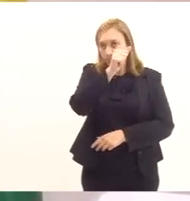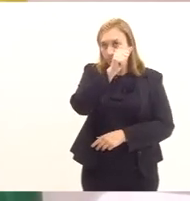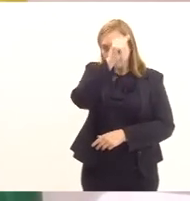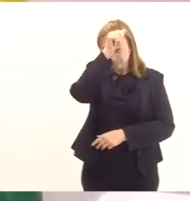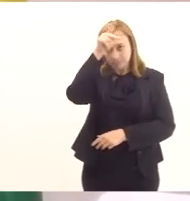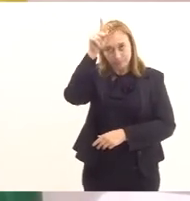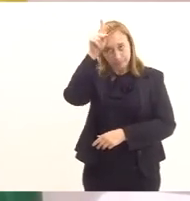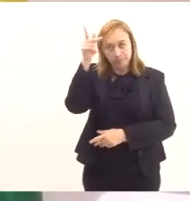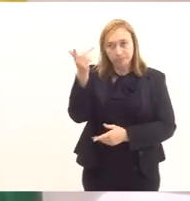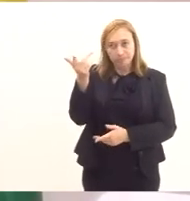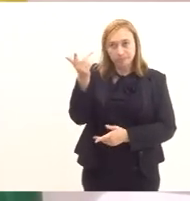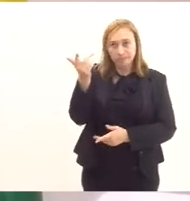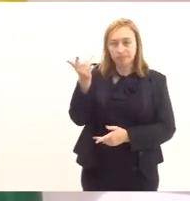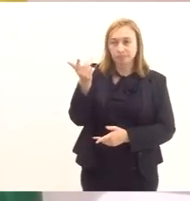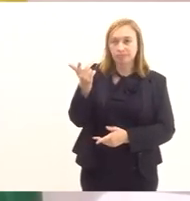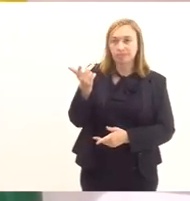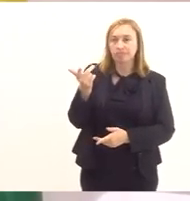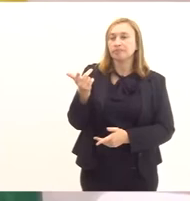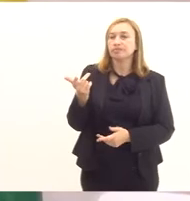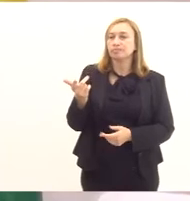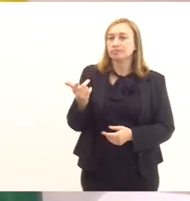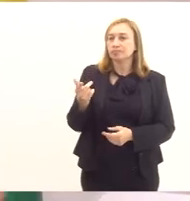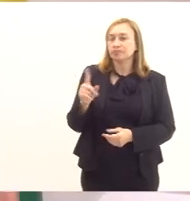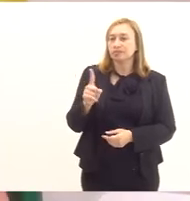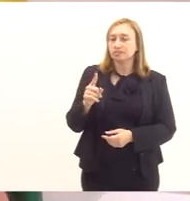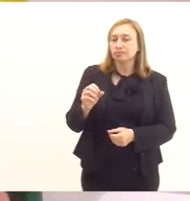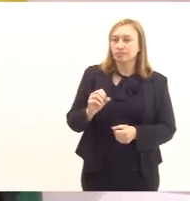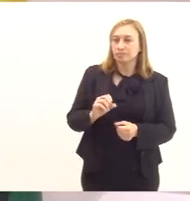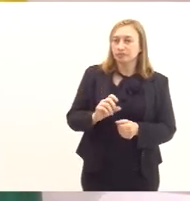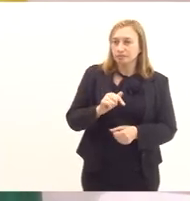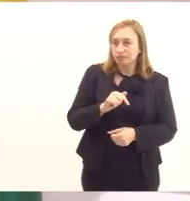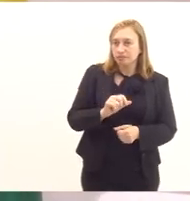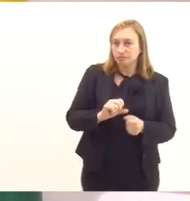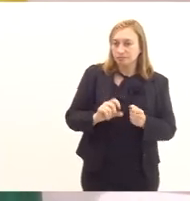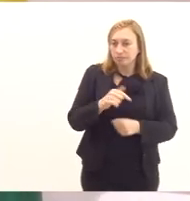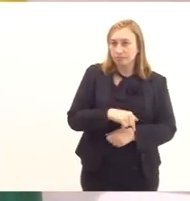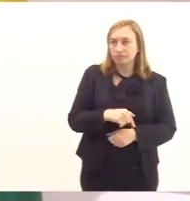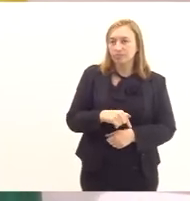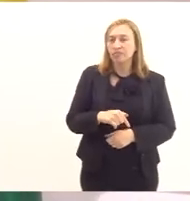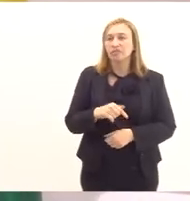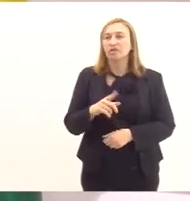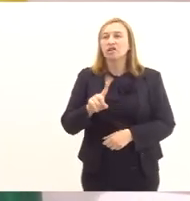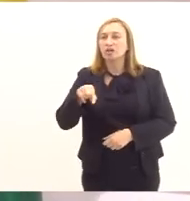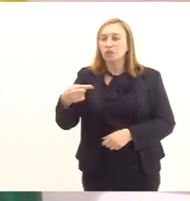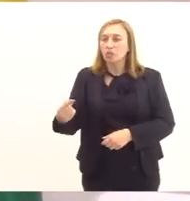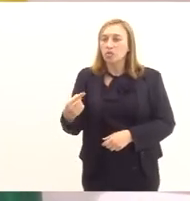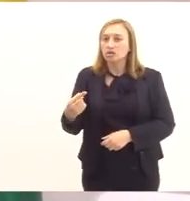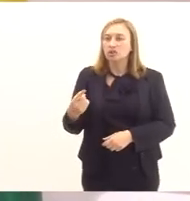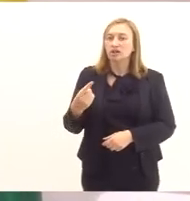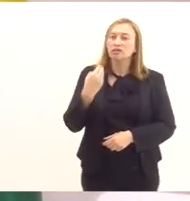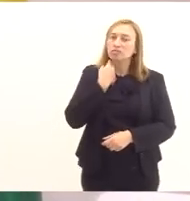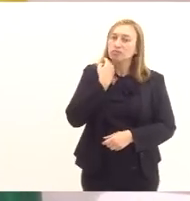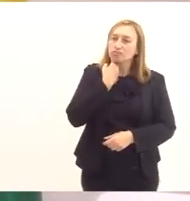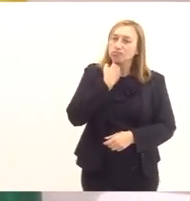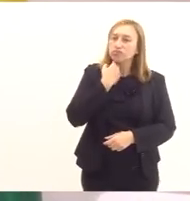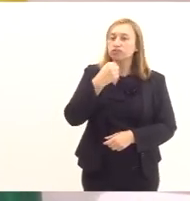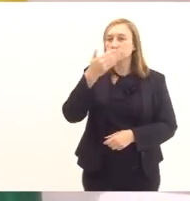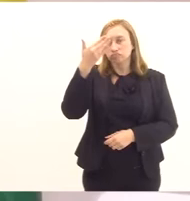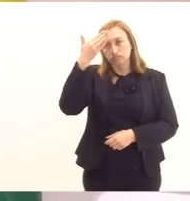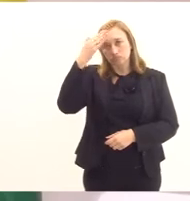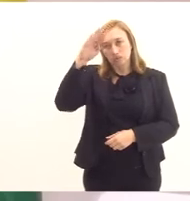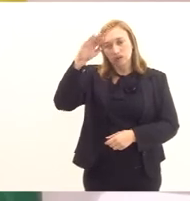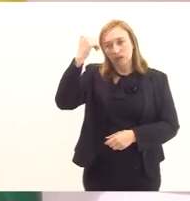vereador Otávio Sampaio que justificou a ausência aqui que tá no hospital passando mal com fé mano fotografia e